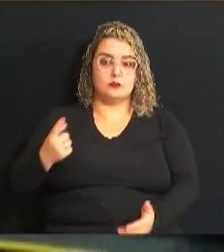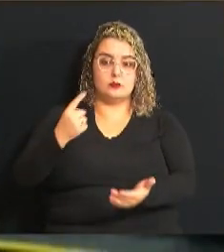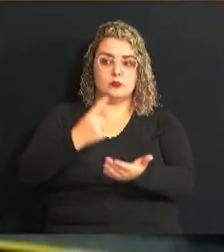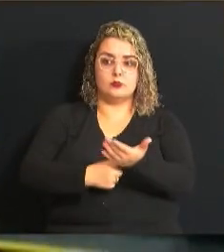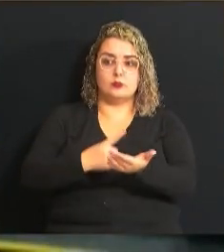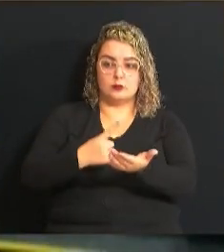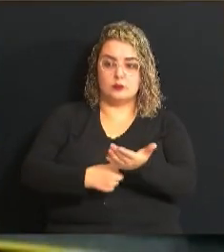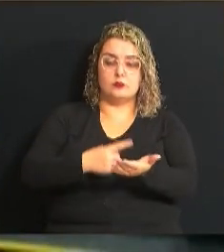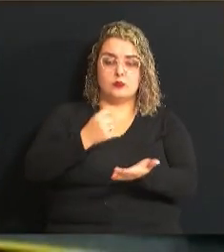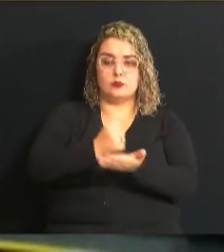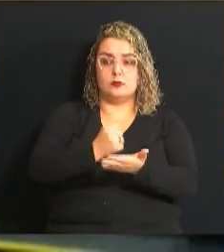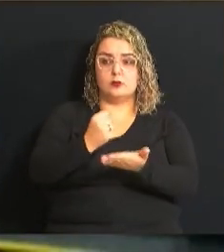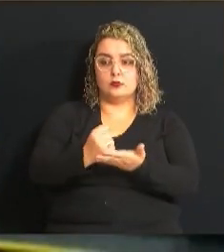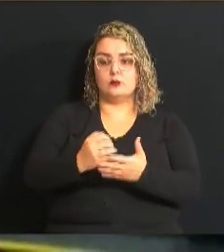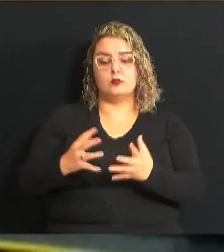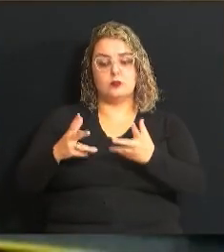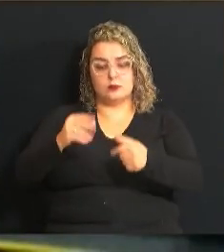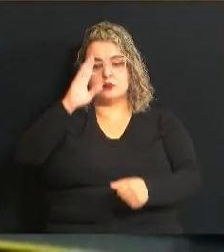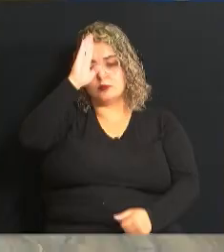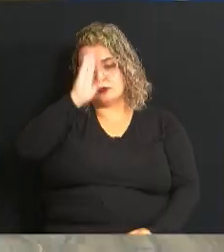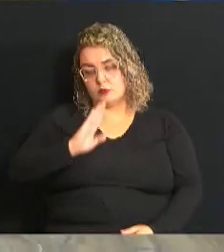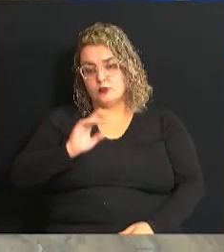sendo gratuito para aqueles que precisam.